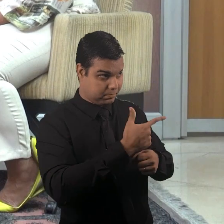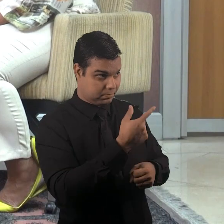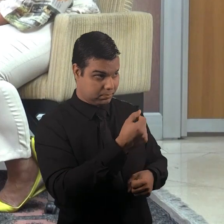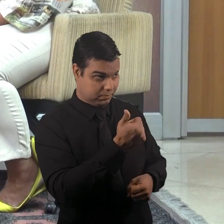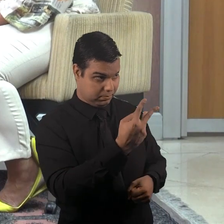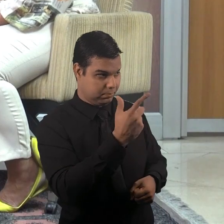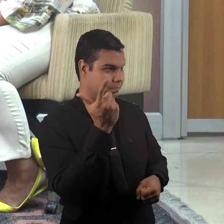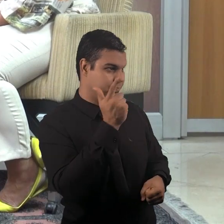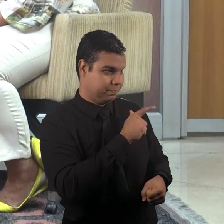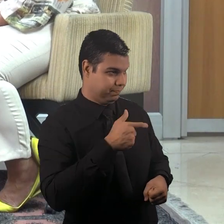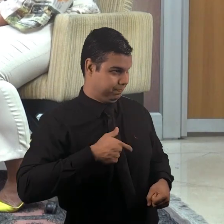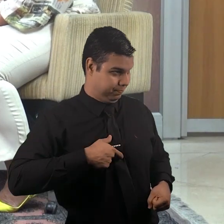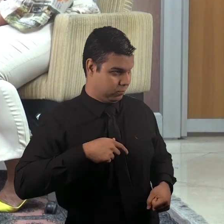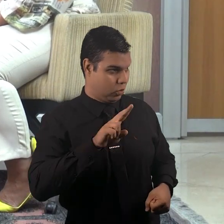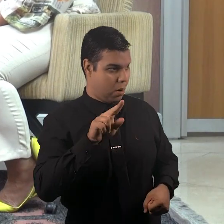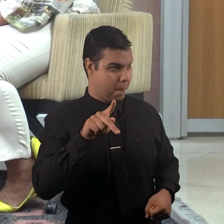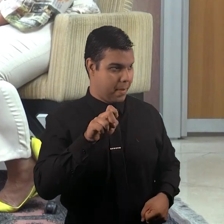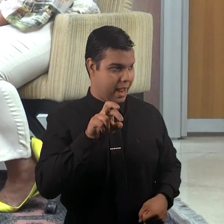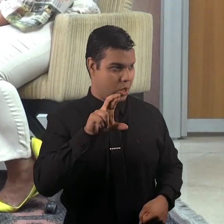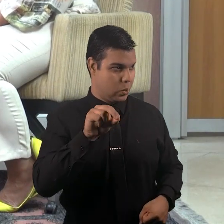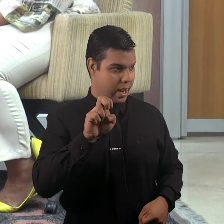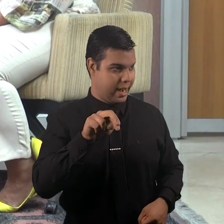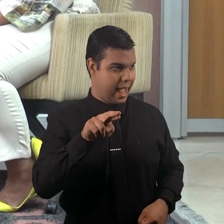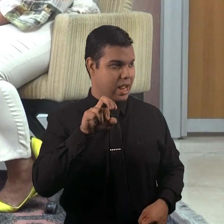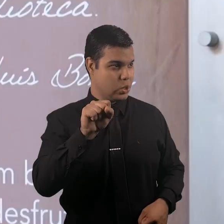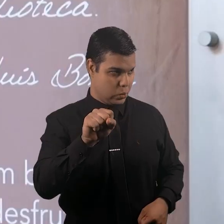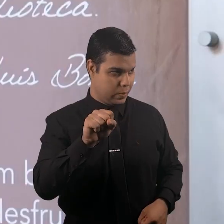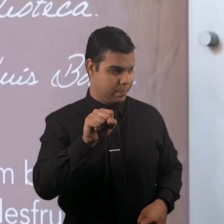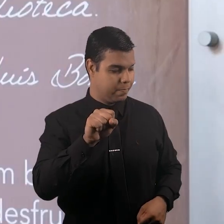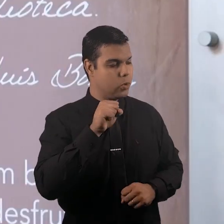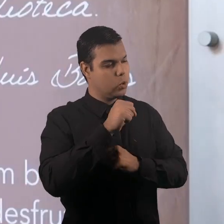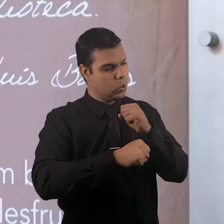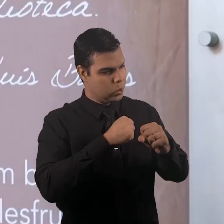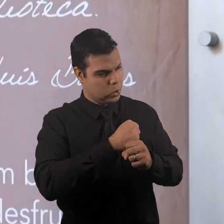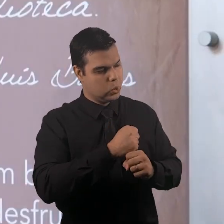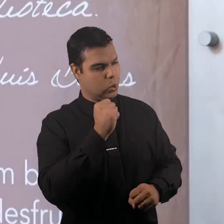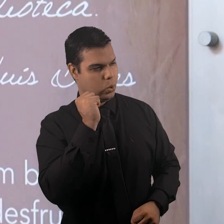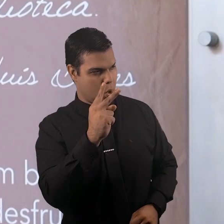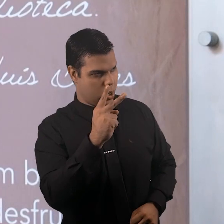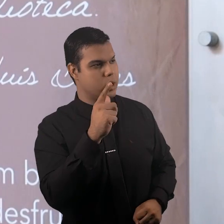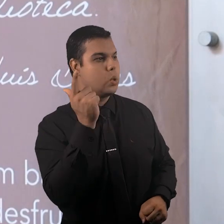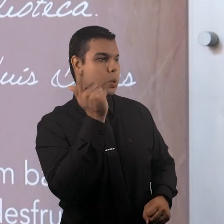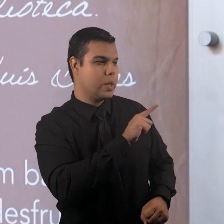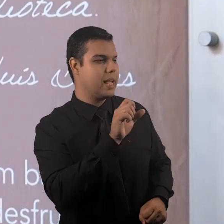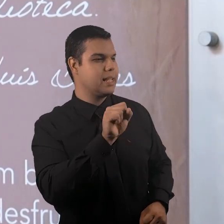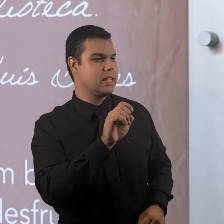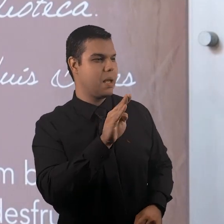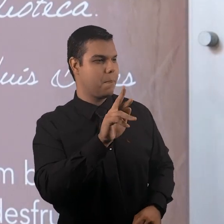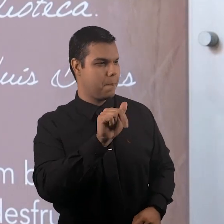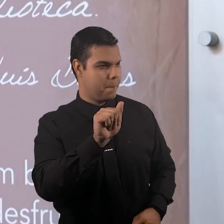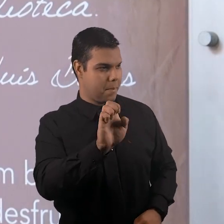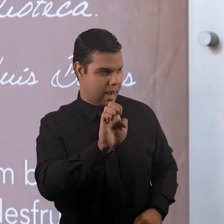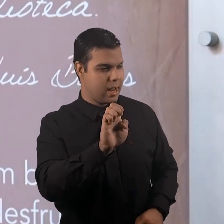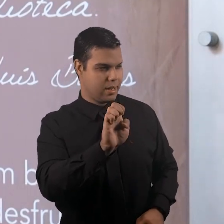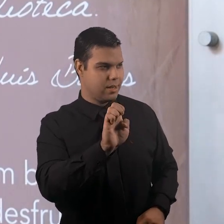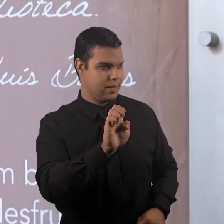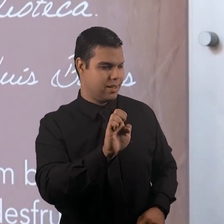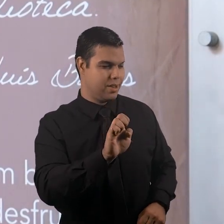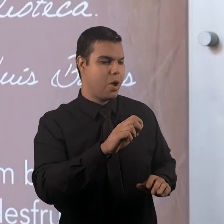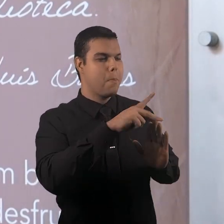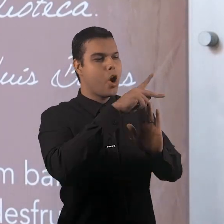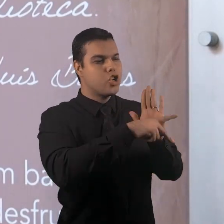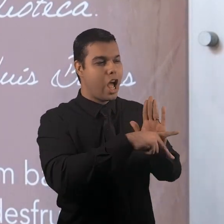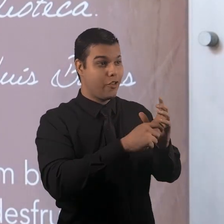medalha Pedro Ernesto da Câmara Municipal do Rio de Janeiro. 2 anos depois, ficou em primeiro lugar na Maratona de Negócios Sociais do SEBRAE com o projeto Força